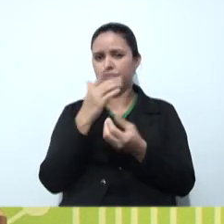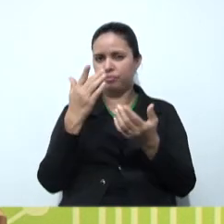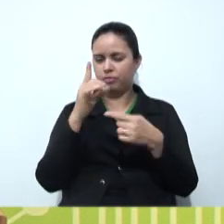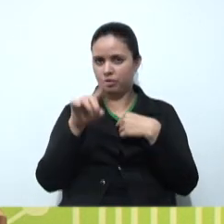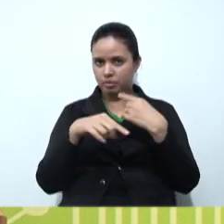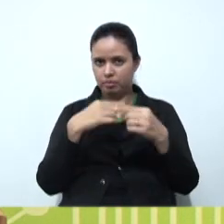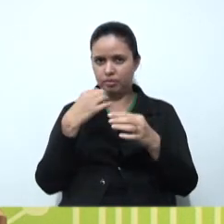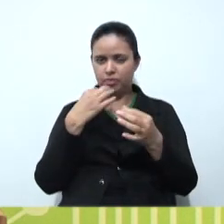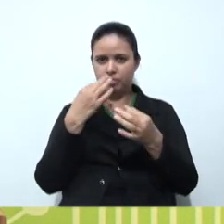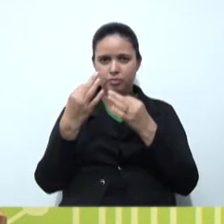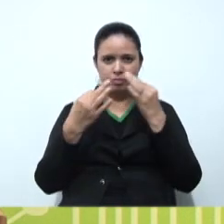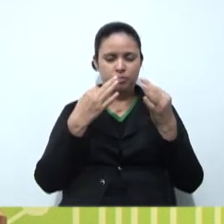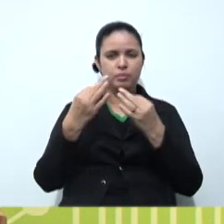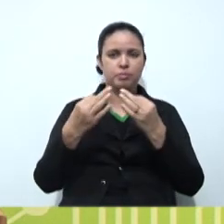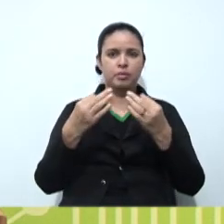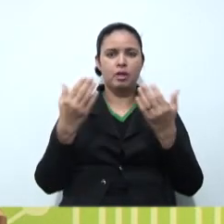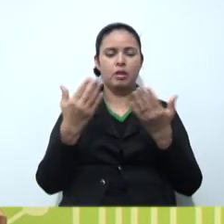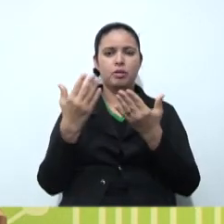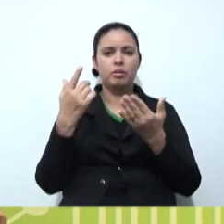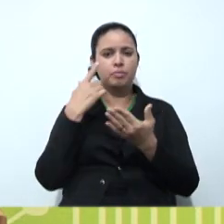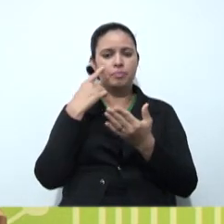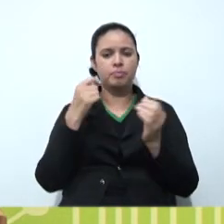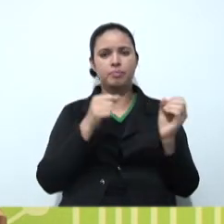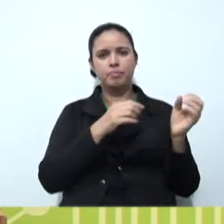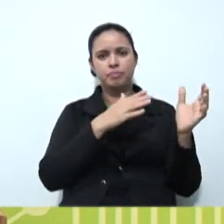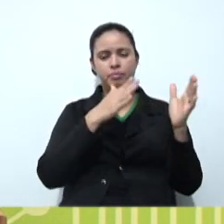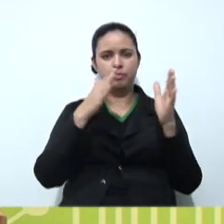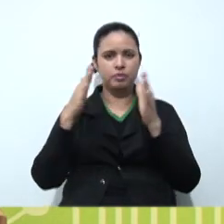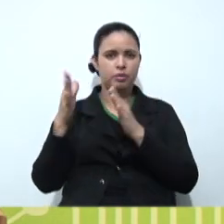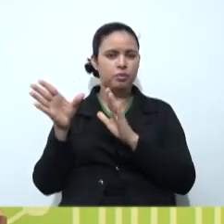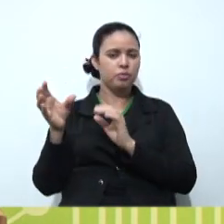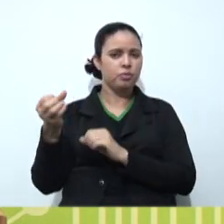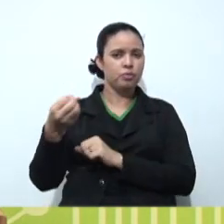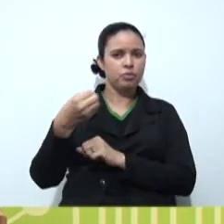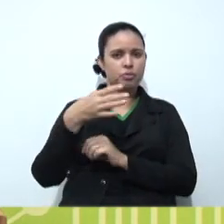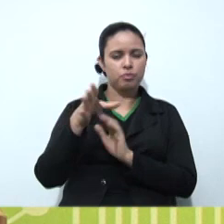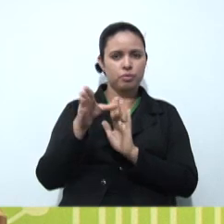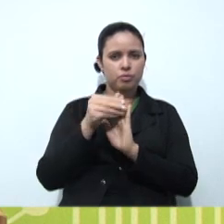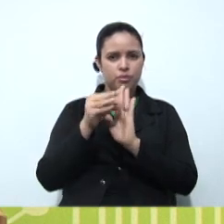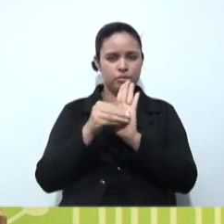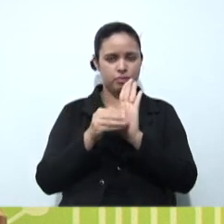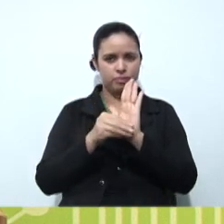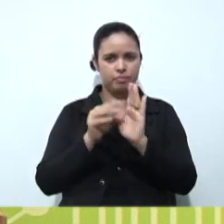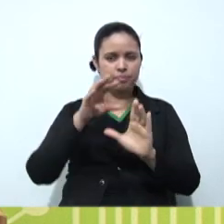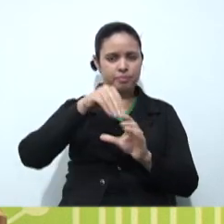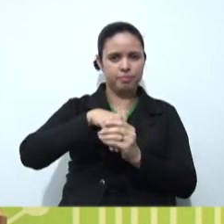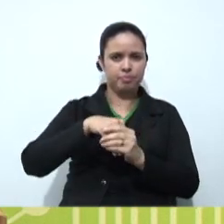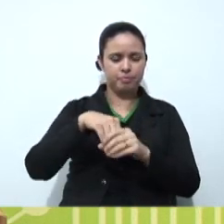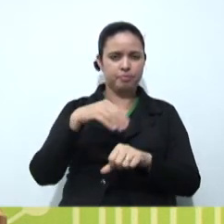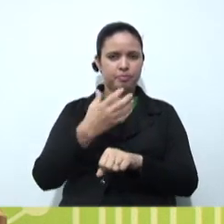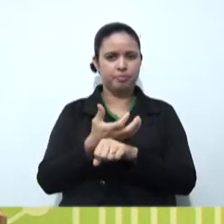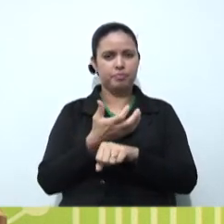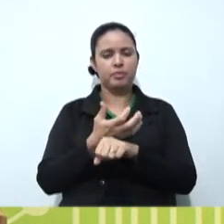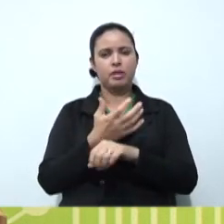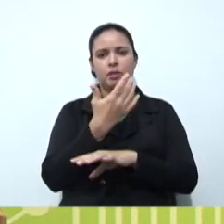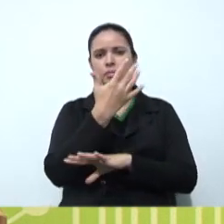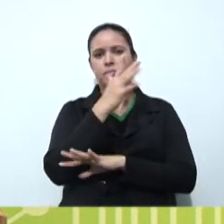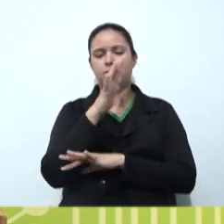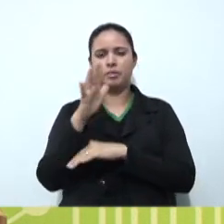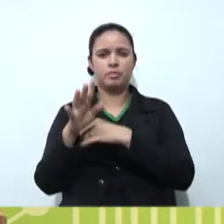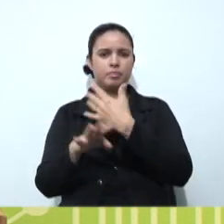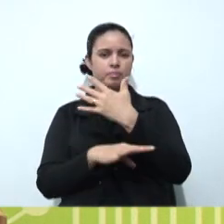já sobre isso, porque agora nós vamos entrar num novo conteúdo, né, dentro ainda da disciplina, que é sobre o meio ambiente